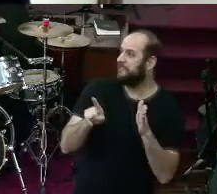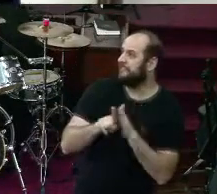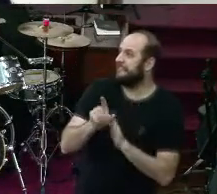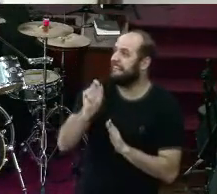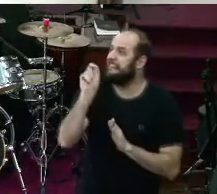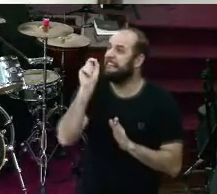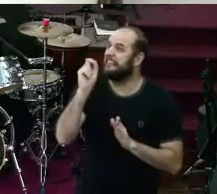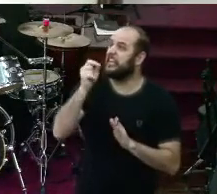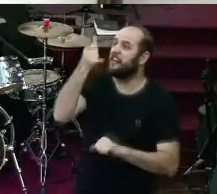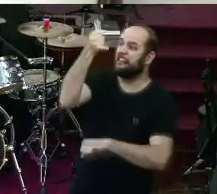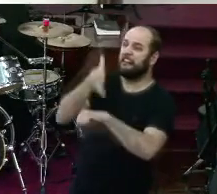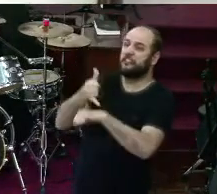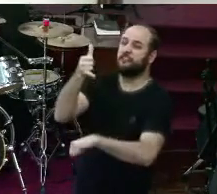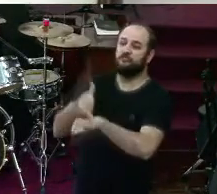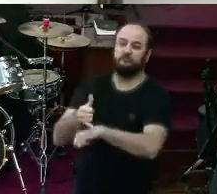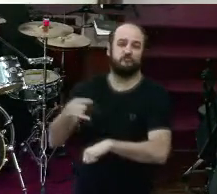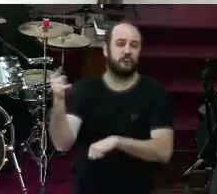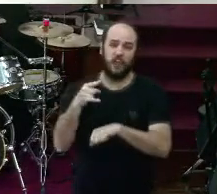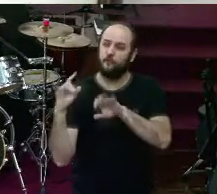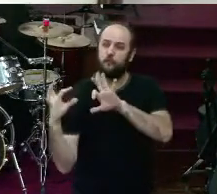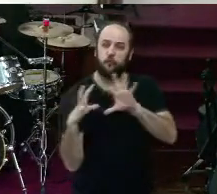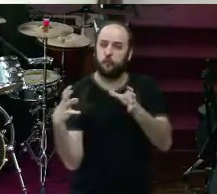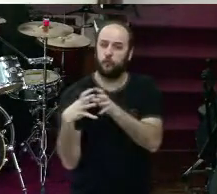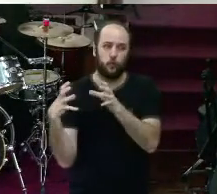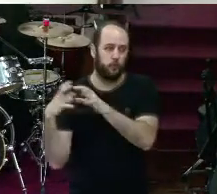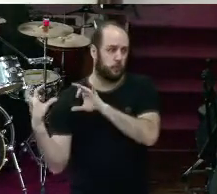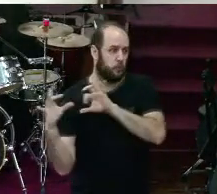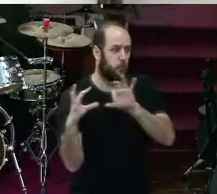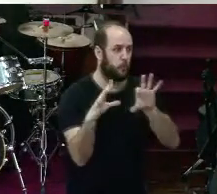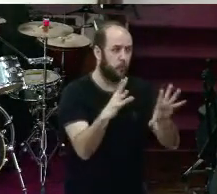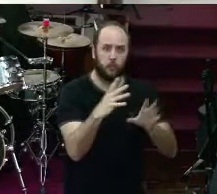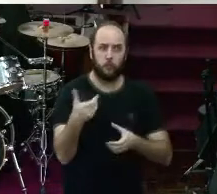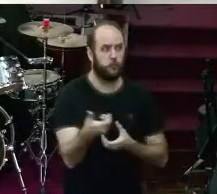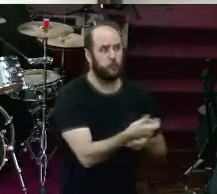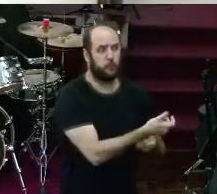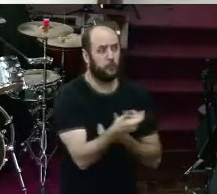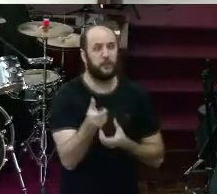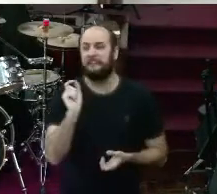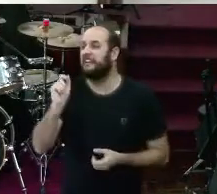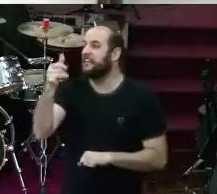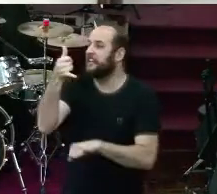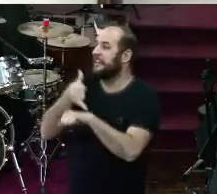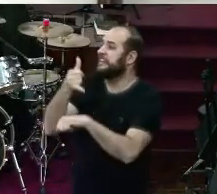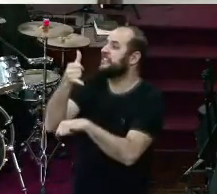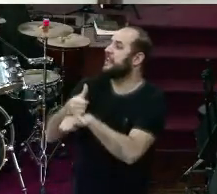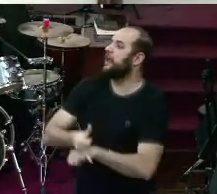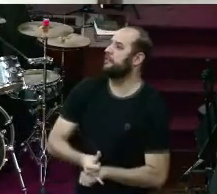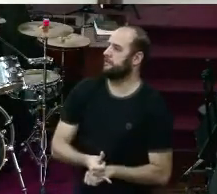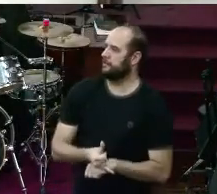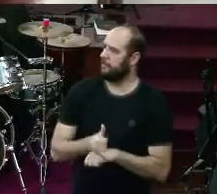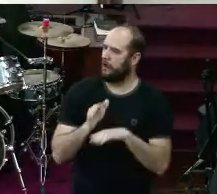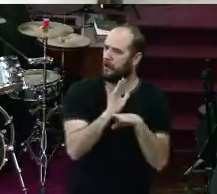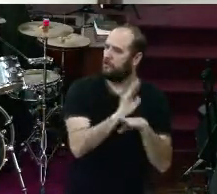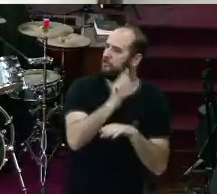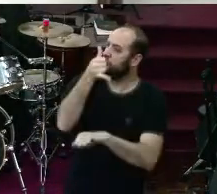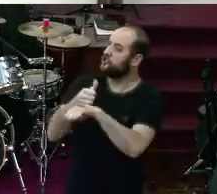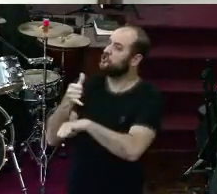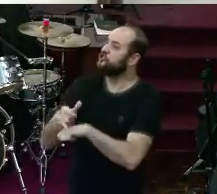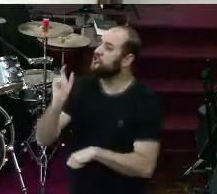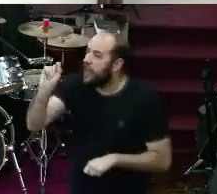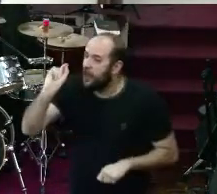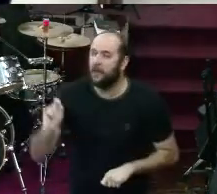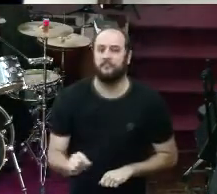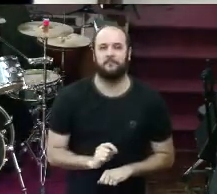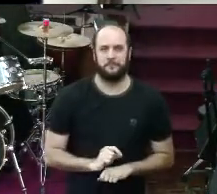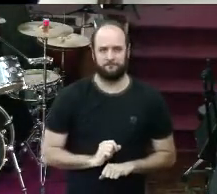no comando desta equipe que está aqui socorrendo esse prédio, esse incêndio? Quem está à frente